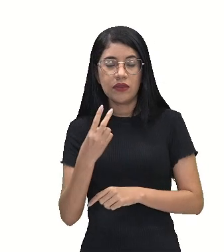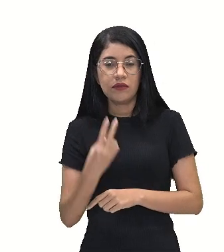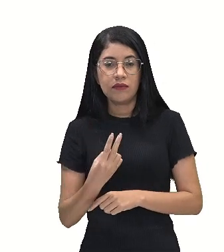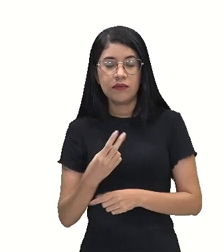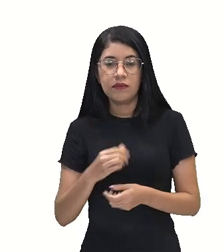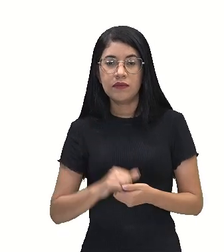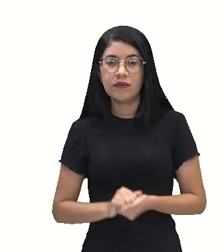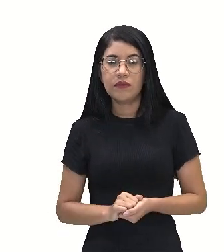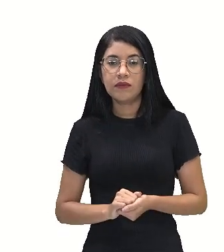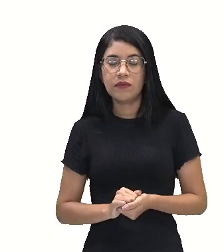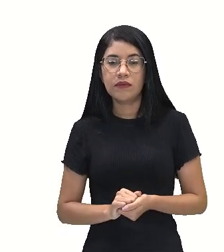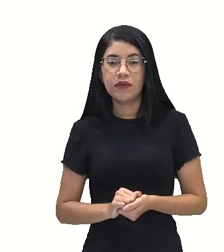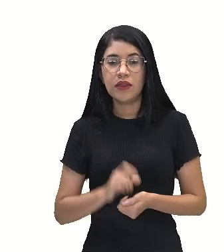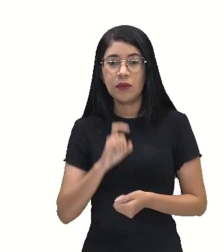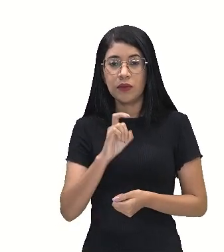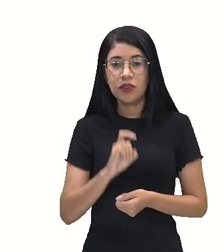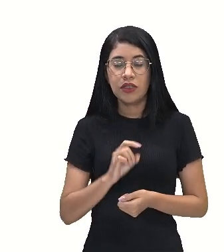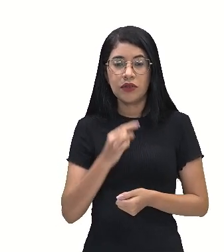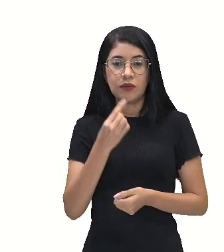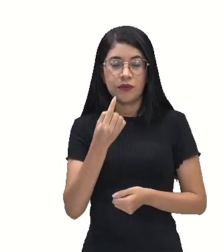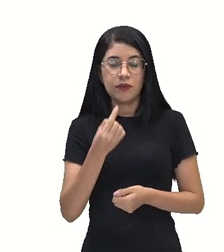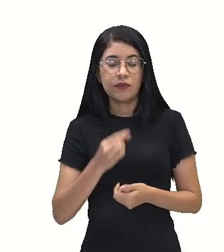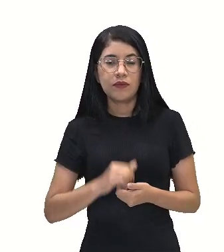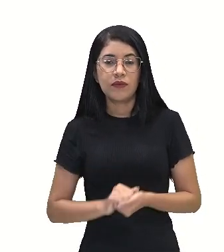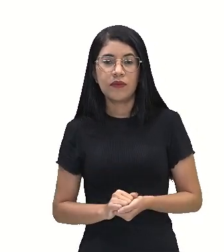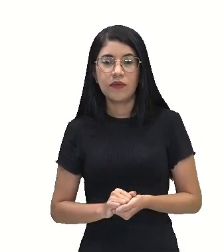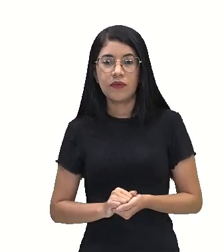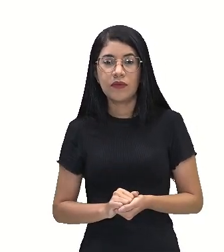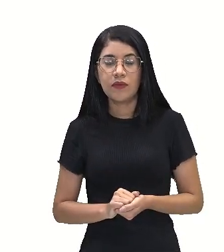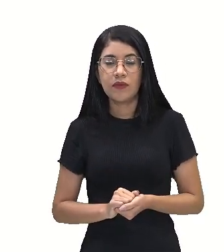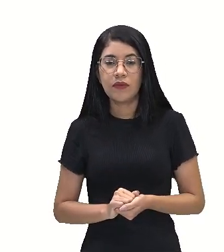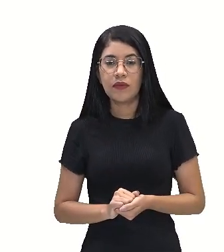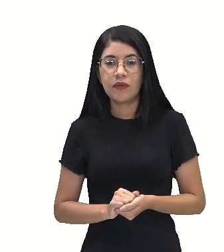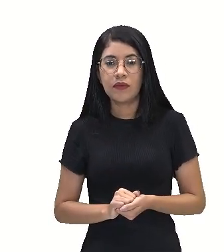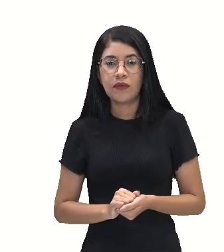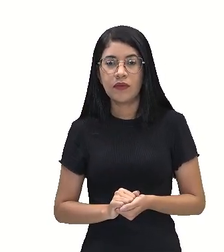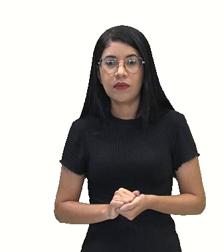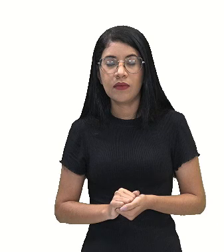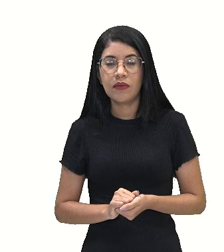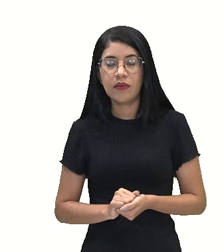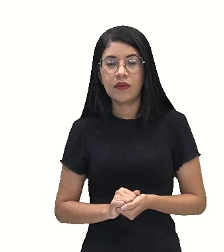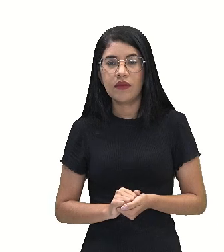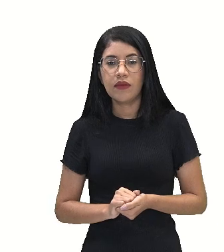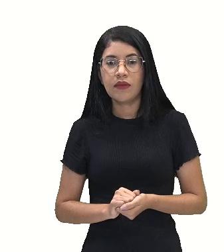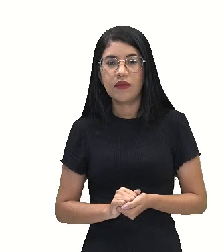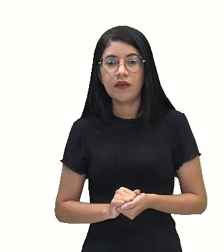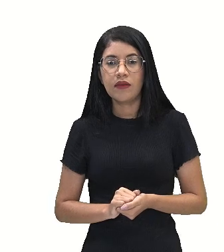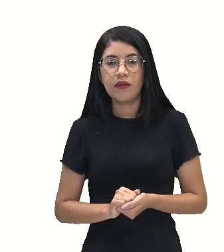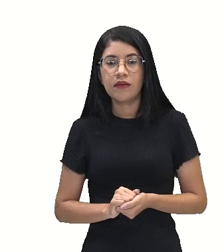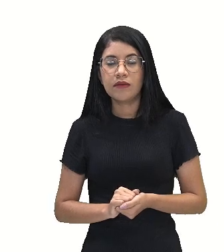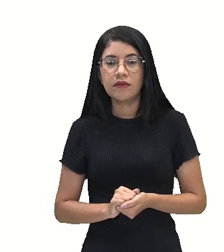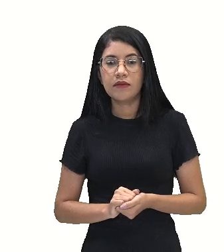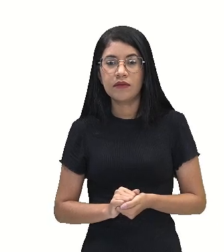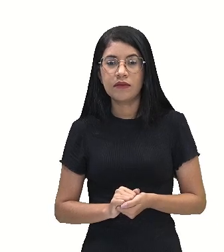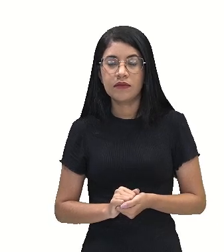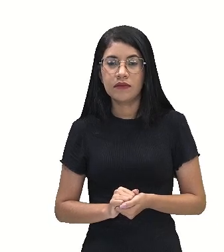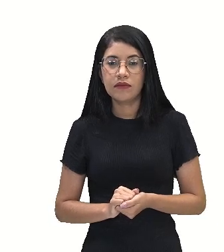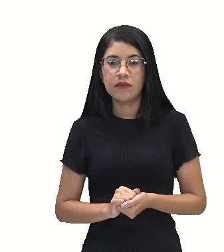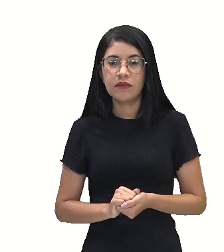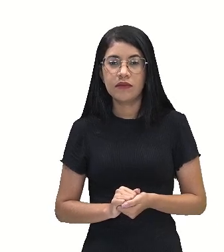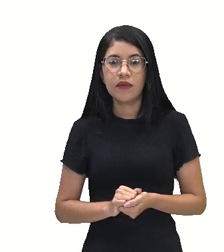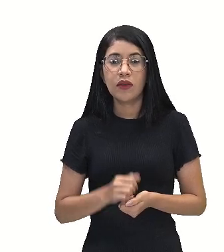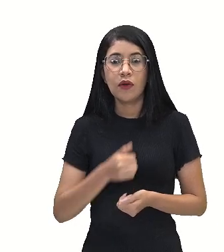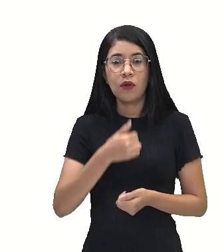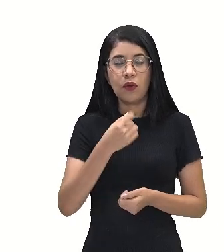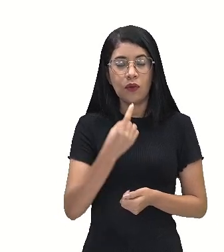vamos ter x', começando com o valor de raiz de delta positivo, mais